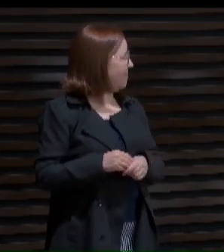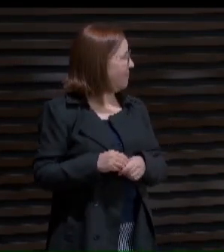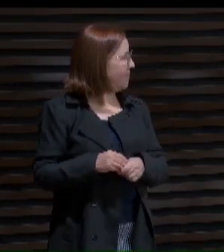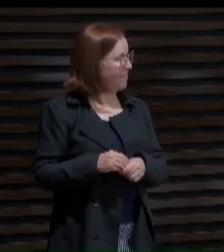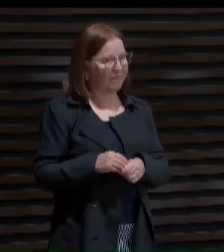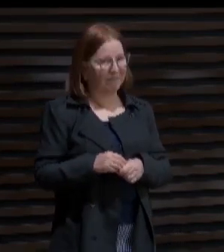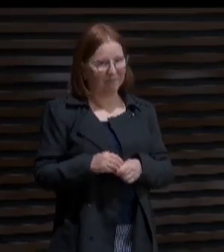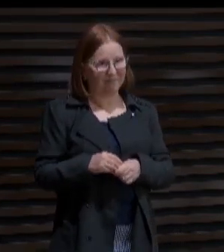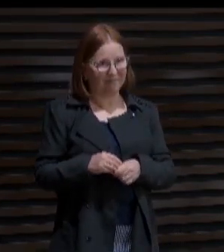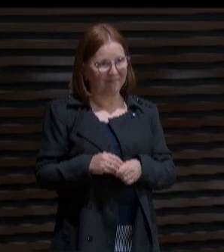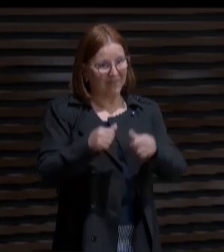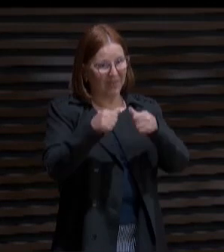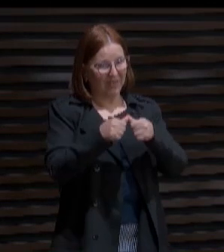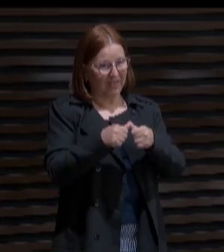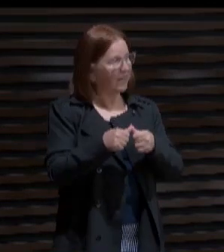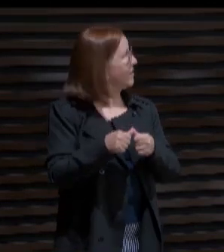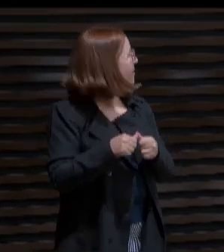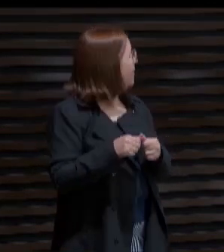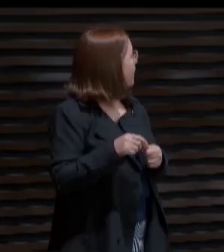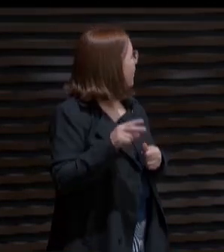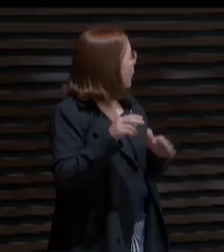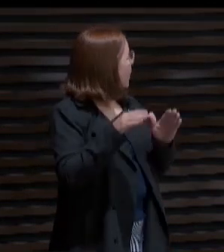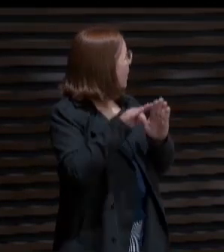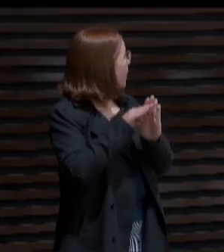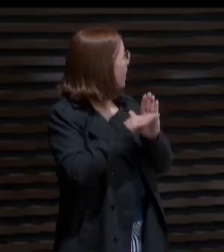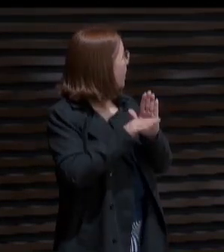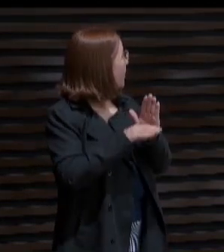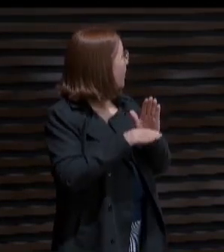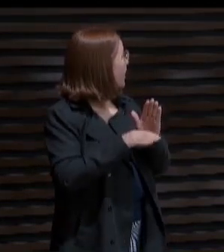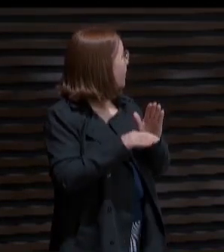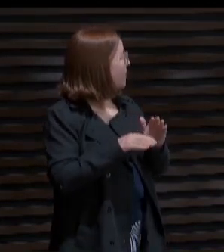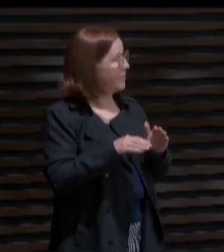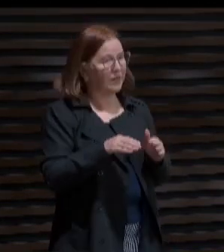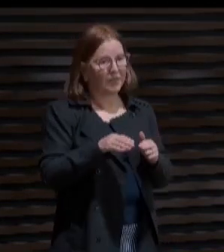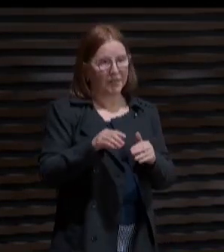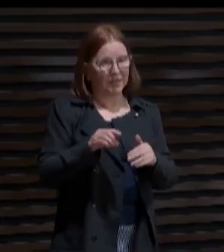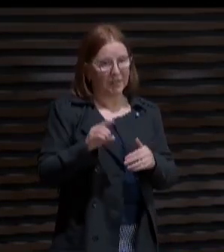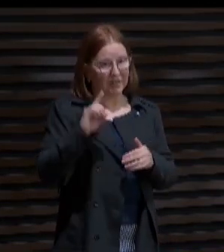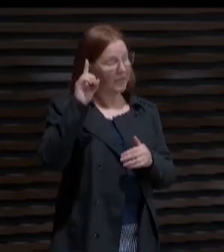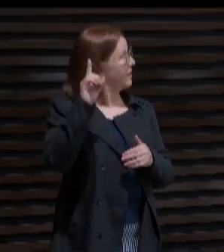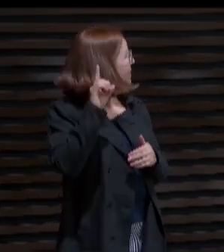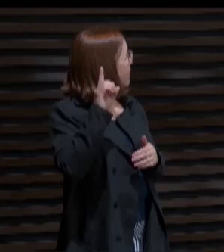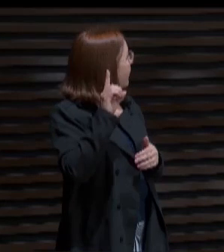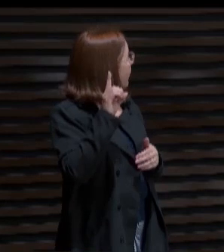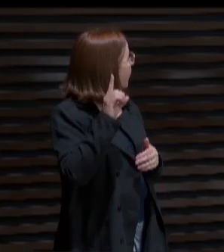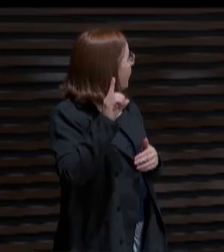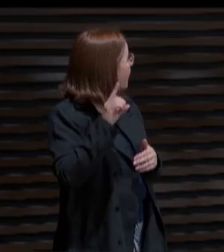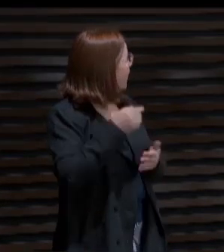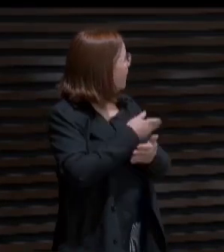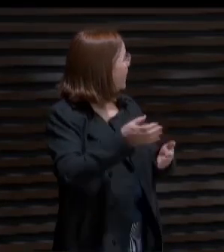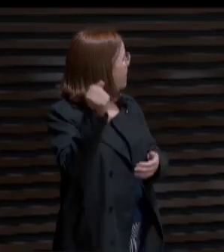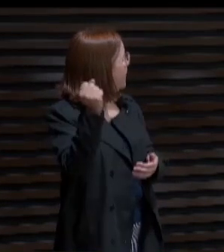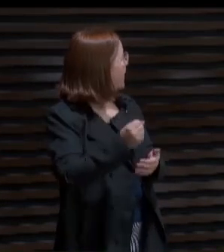a este conforme o plano determinado e a presciência de Deus, vocês mataram,